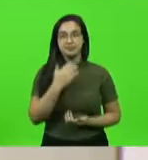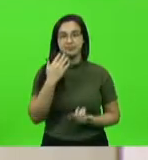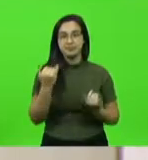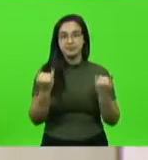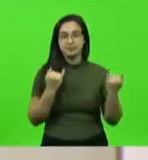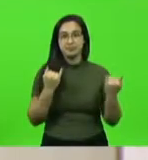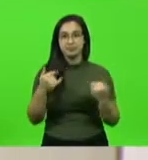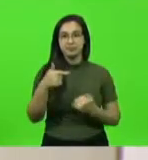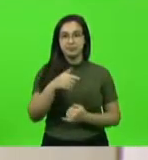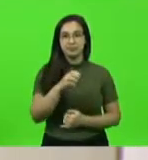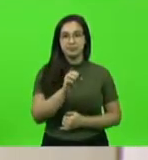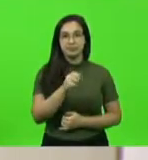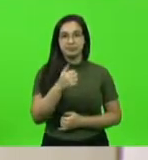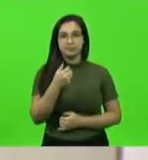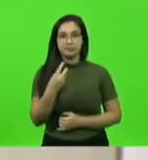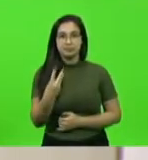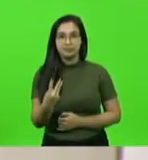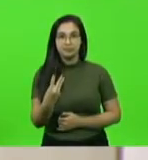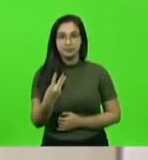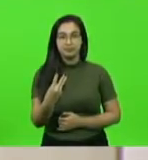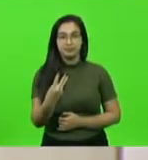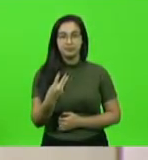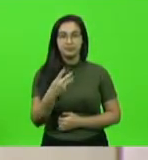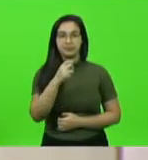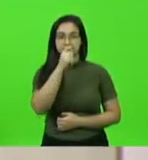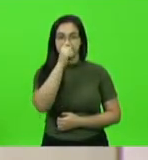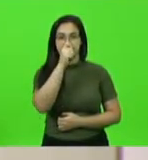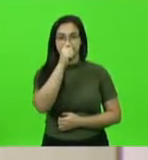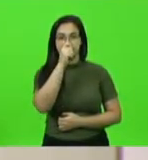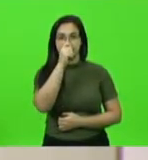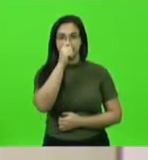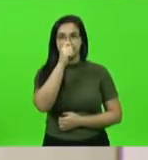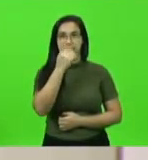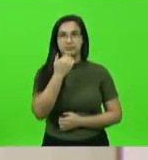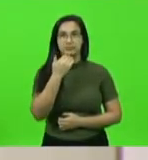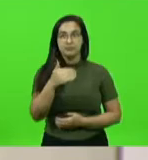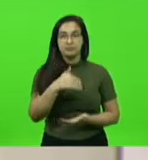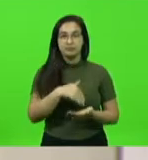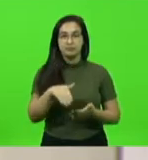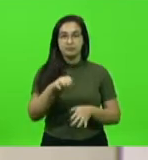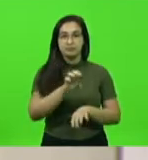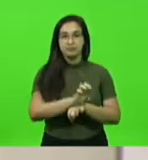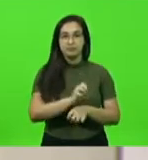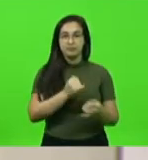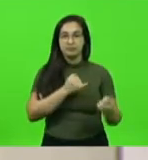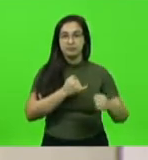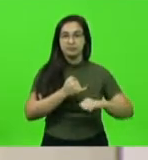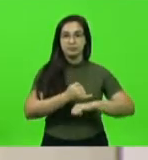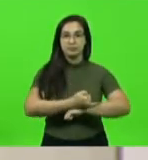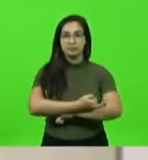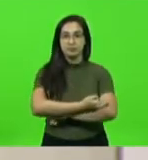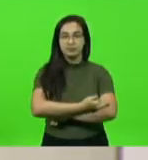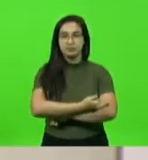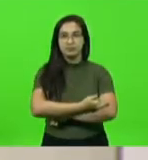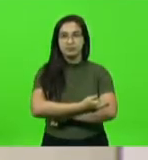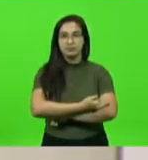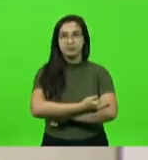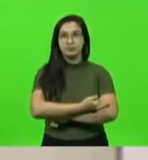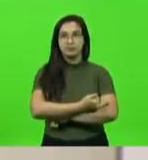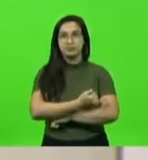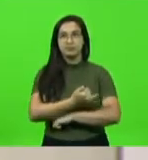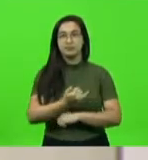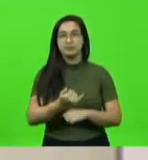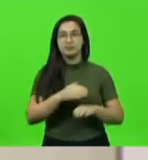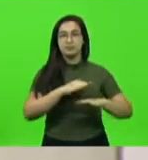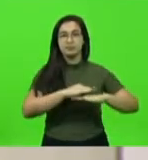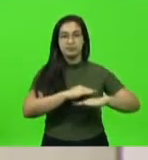informação 703, autor deputado João Amin, solicitando ao secretário de Estado da Infraestrutura informações acerca da